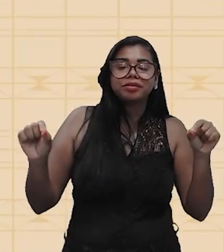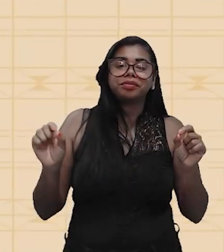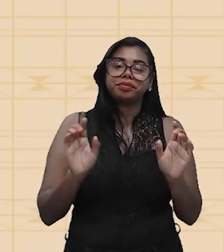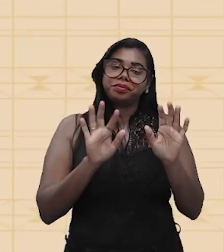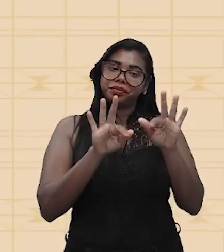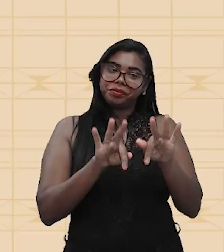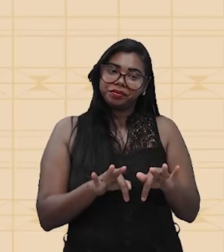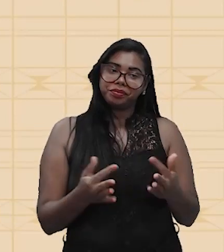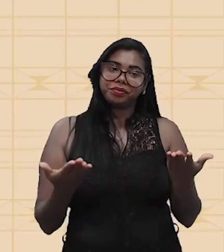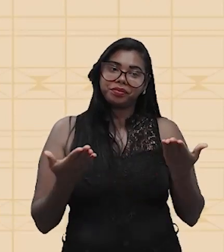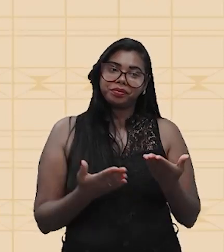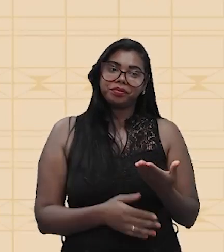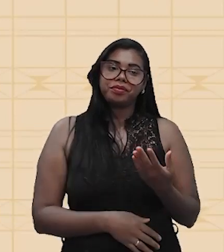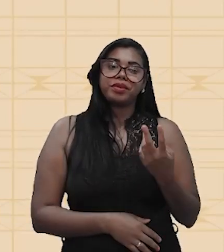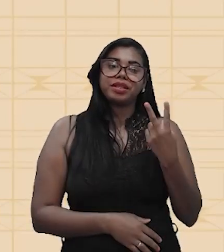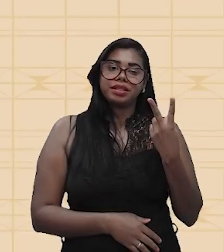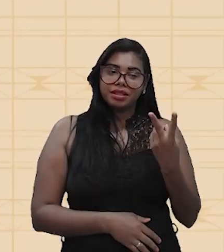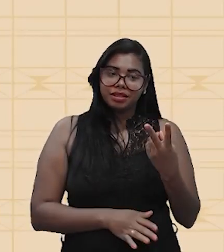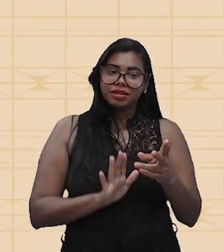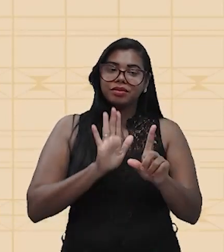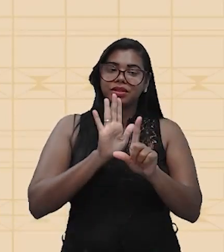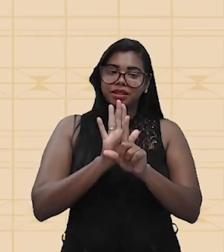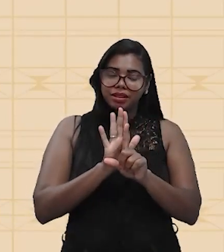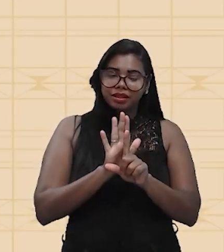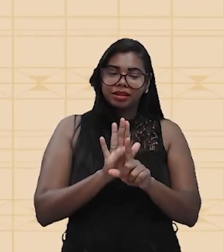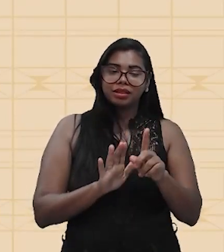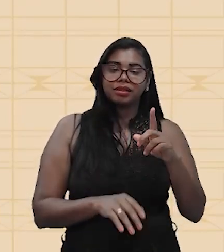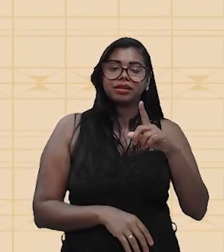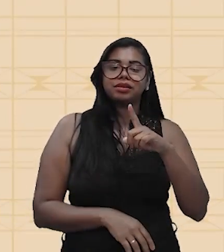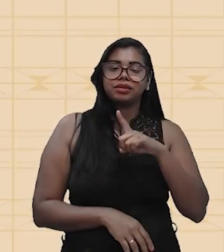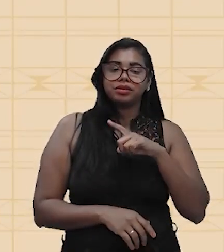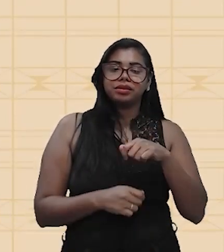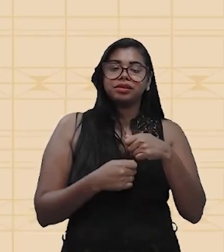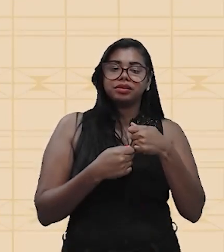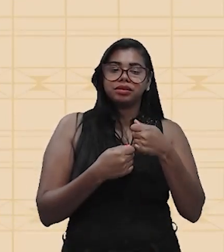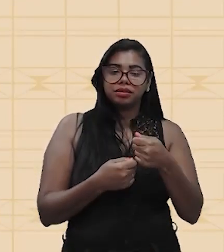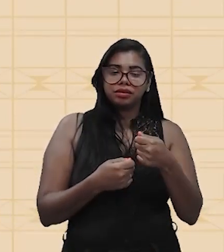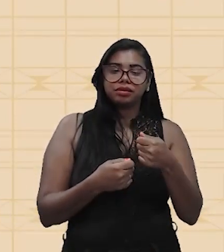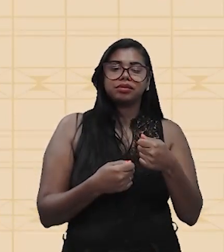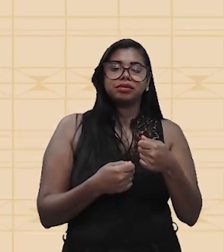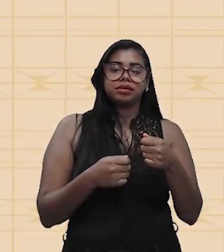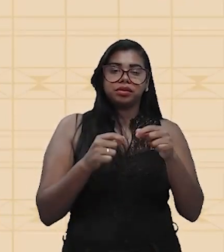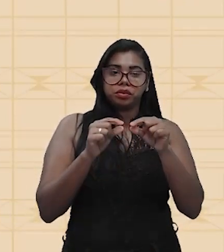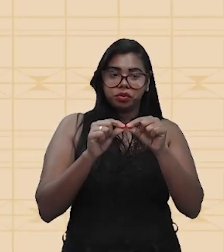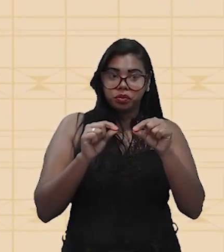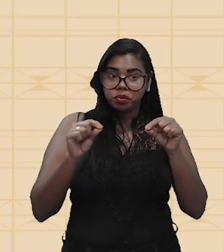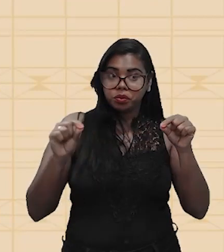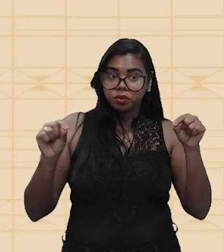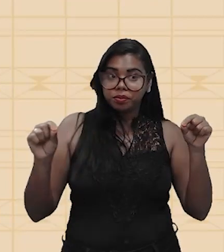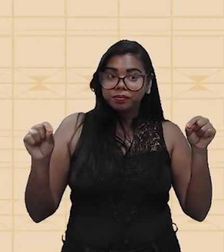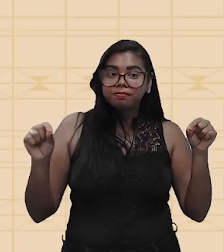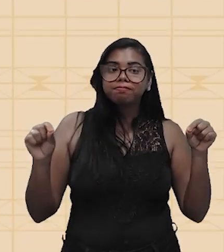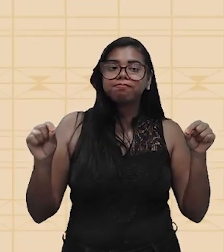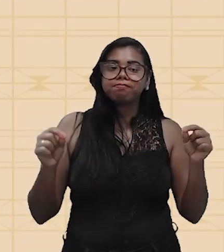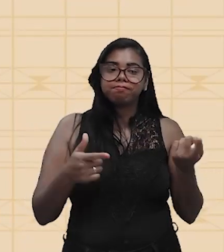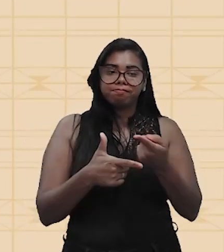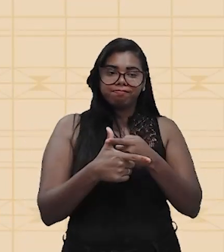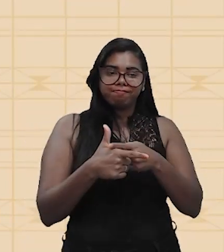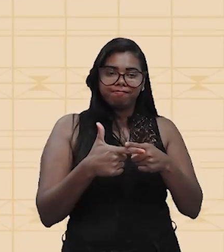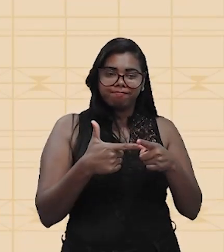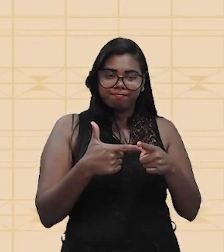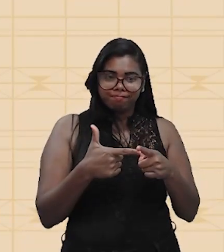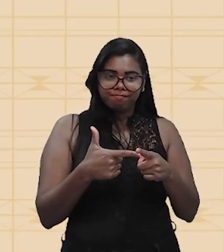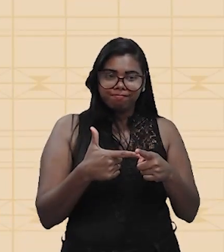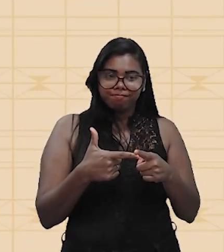nossa segunda lei, nós vamos ter a resistividade, o comprimento do fio dividido pela sua